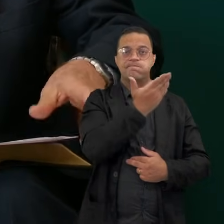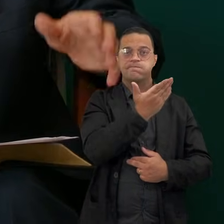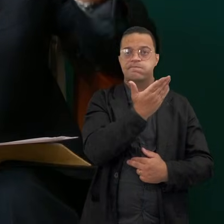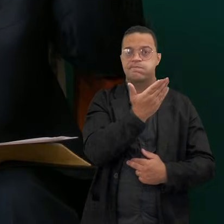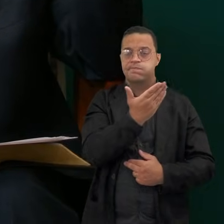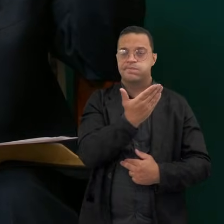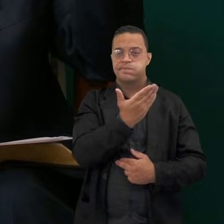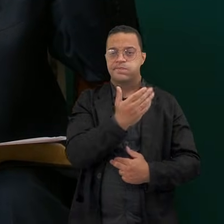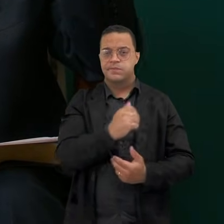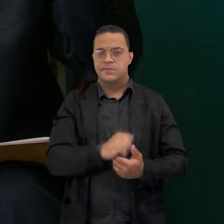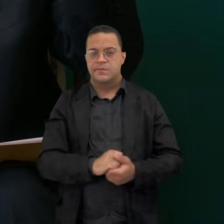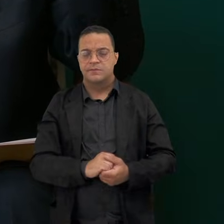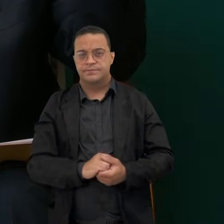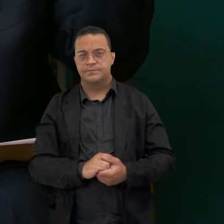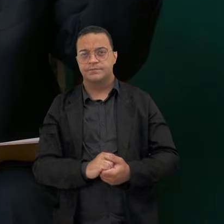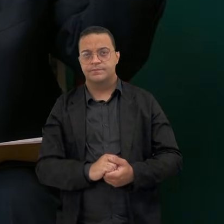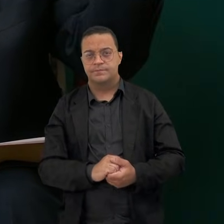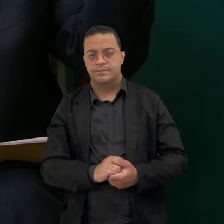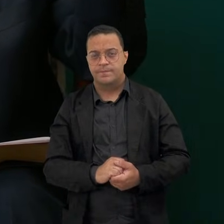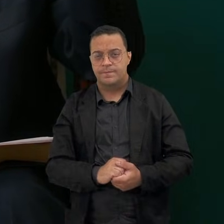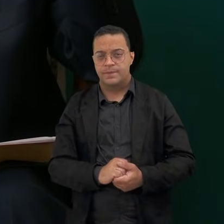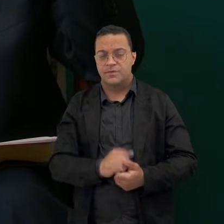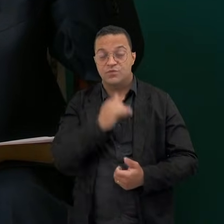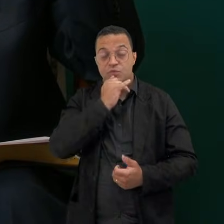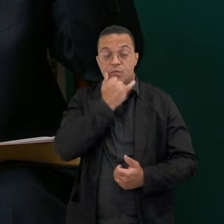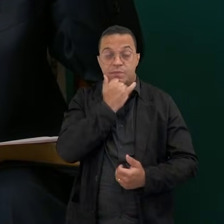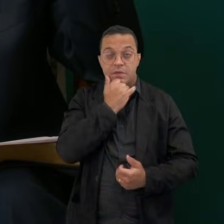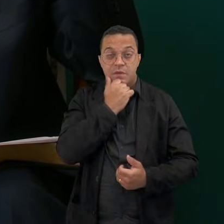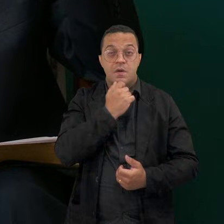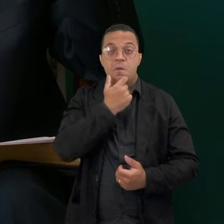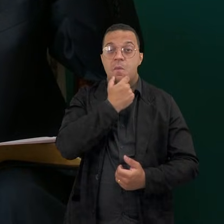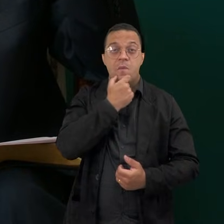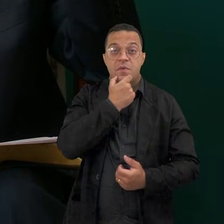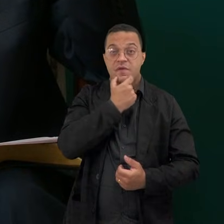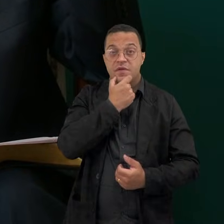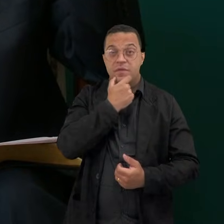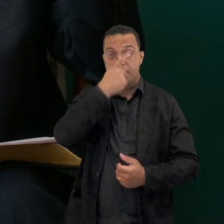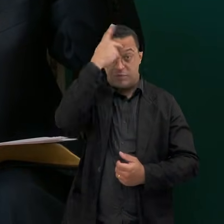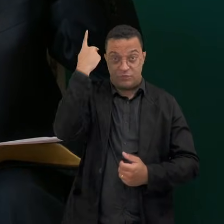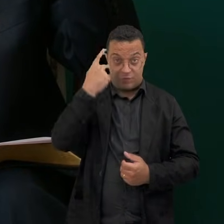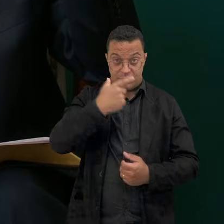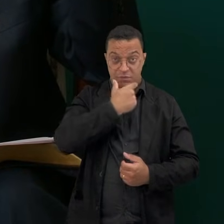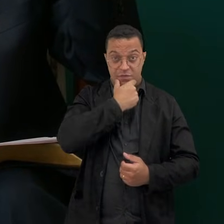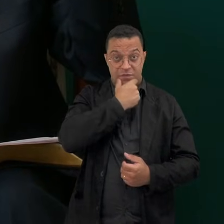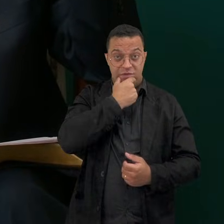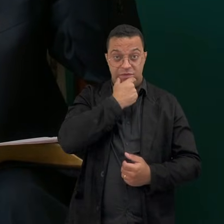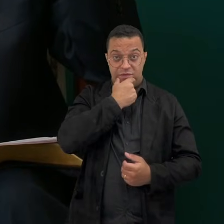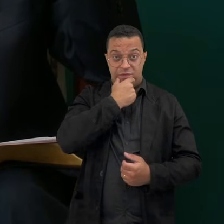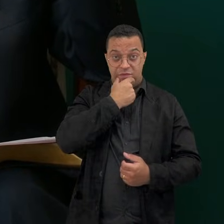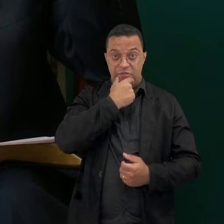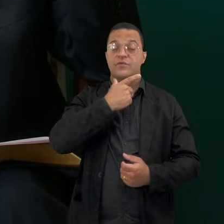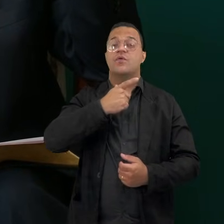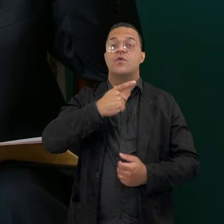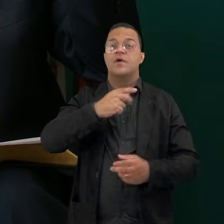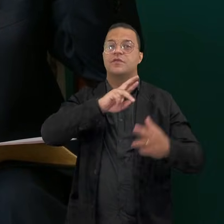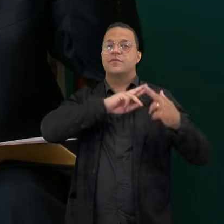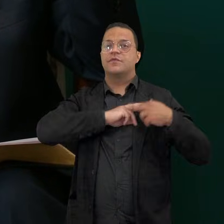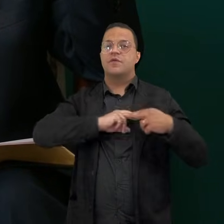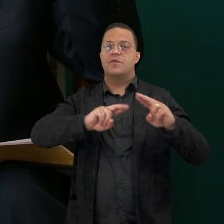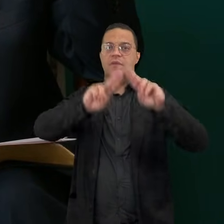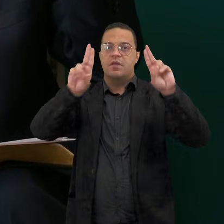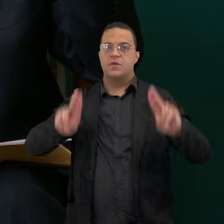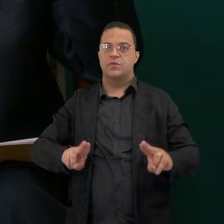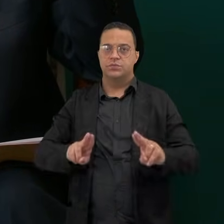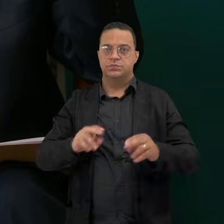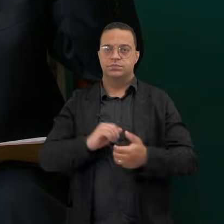Desde a época de Theodor Herzl, muitas famílias já começaram a mudar para Israel. Começaram a mudar, emigrar.